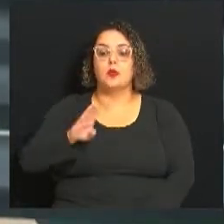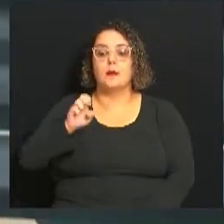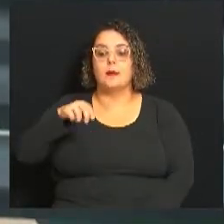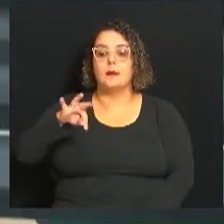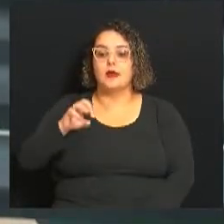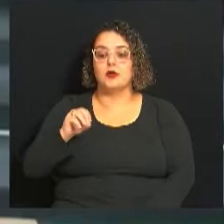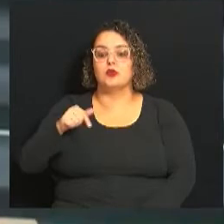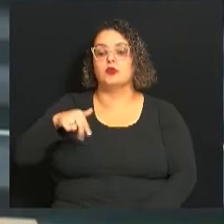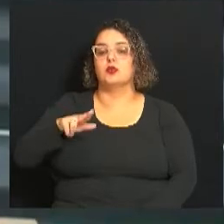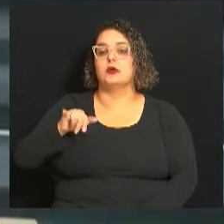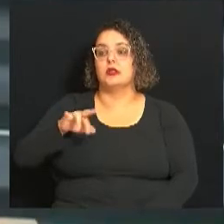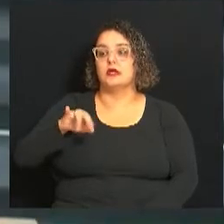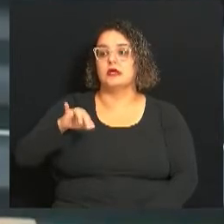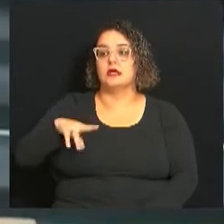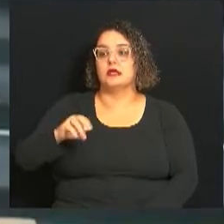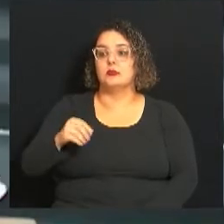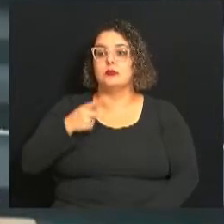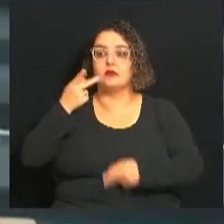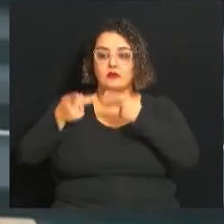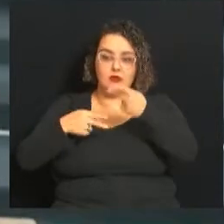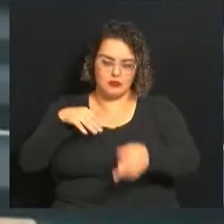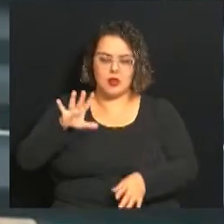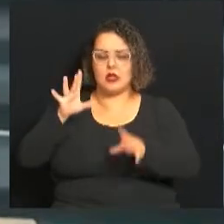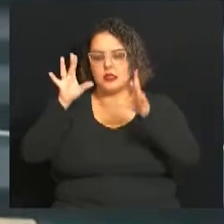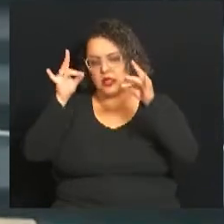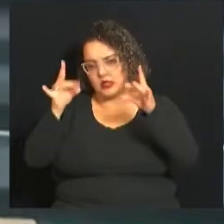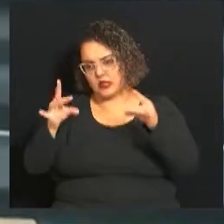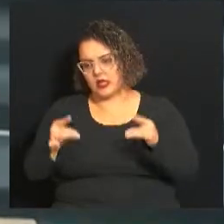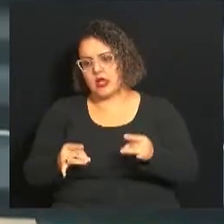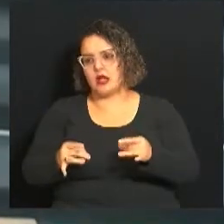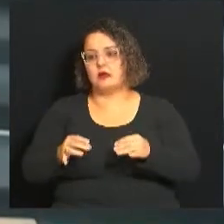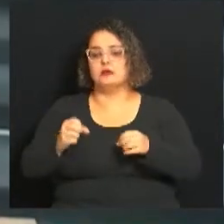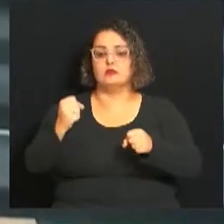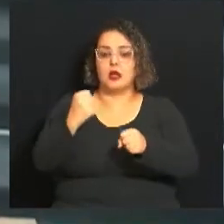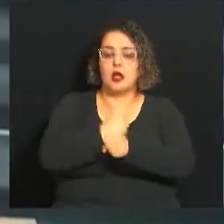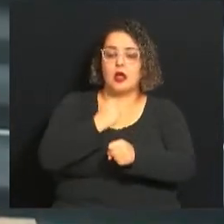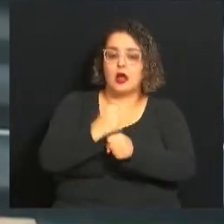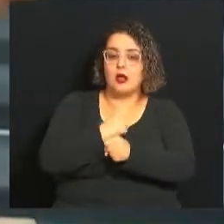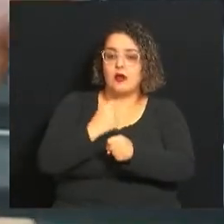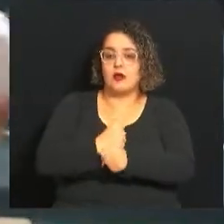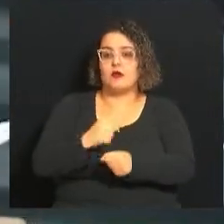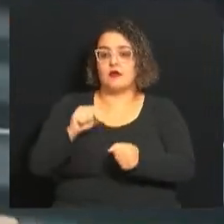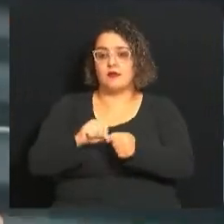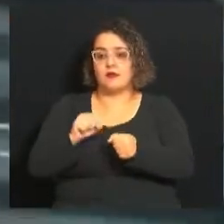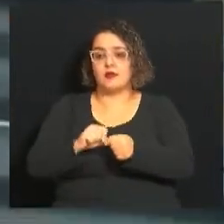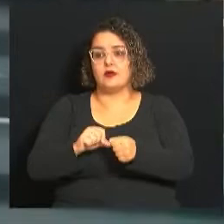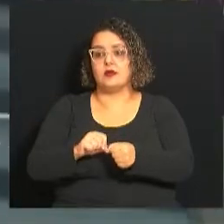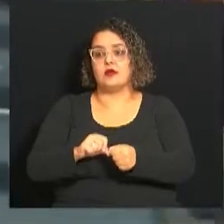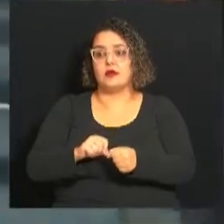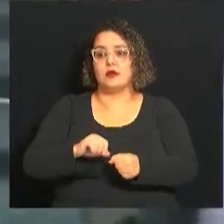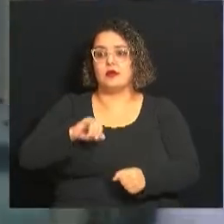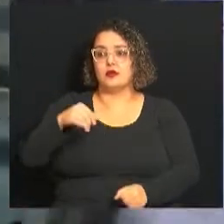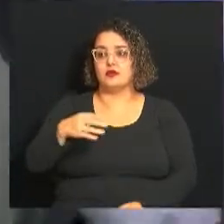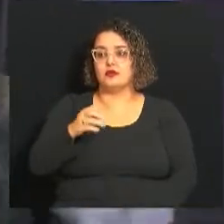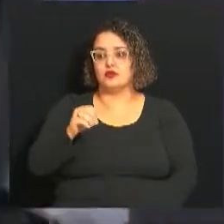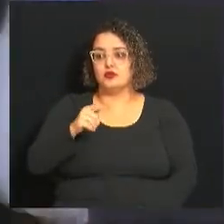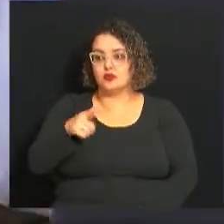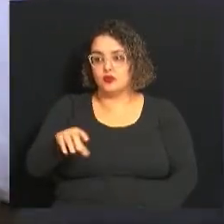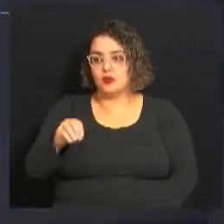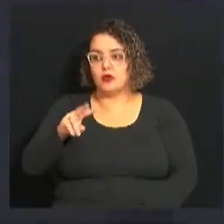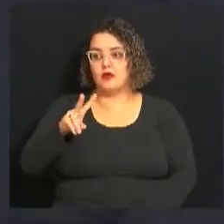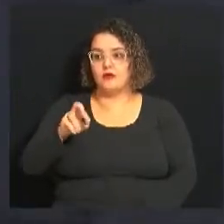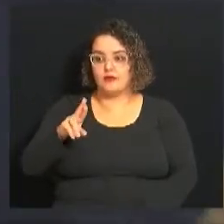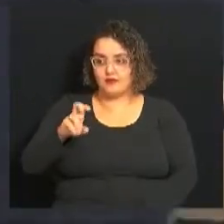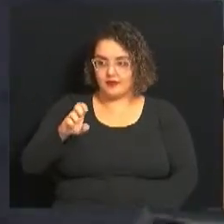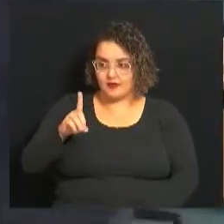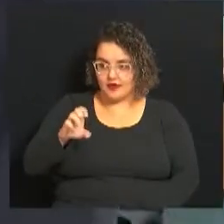mais a respeito disso, detalhes, não é? A reforma que foi realizada, João Verde, arquiteto. Tudo bem com o senhor?